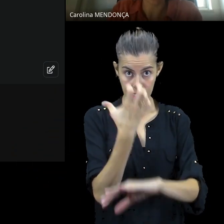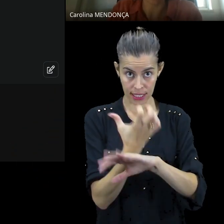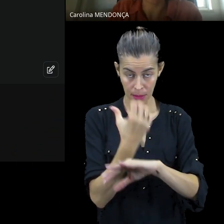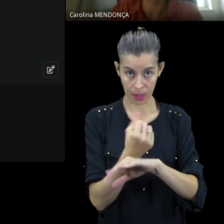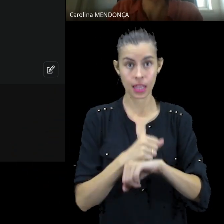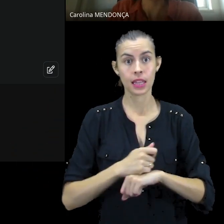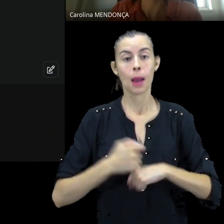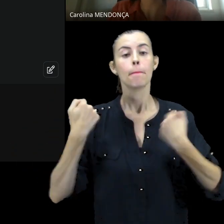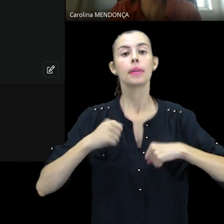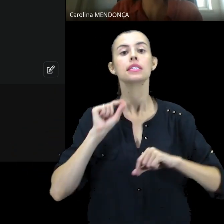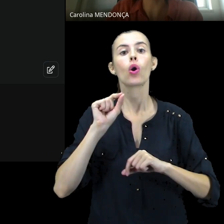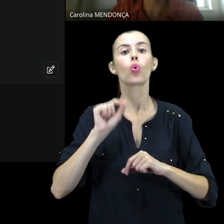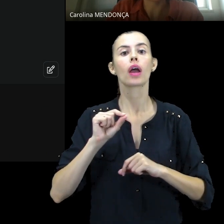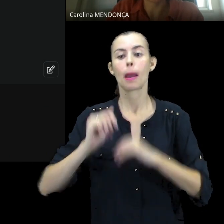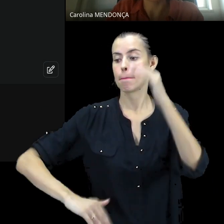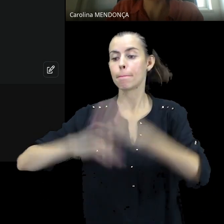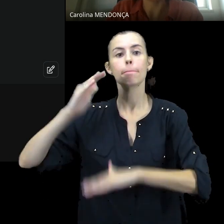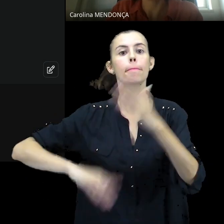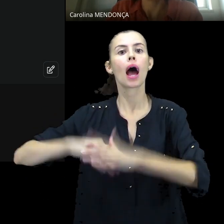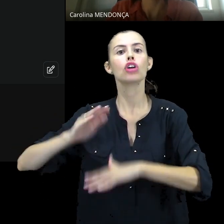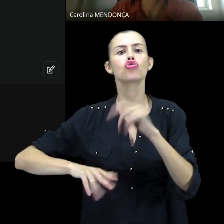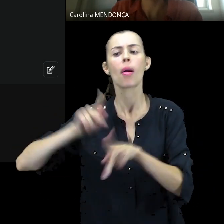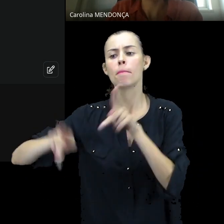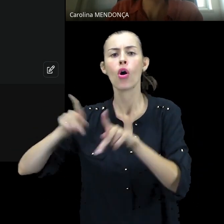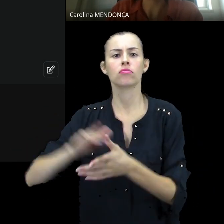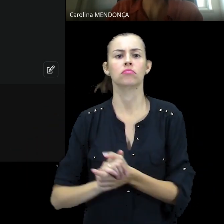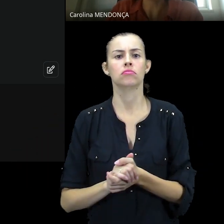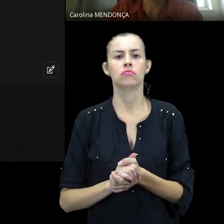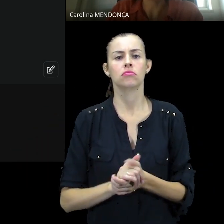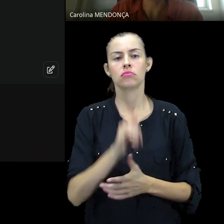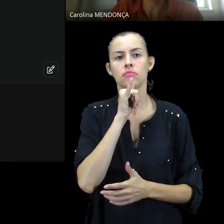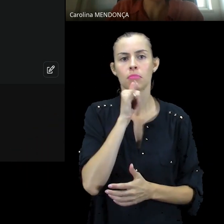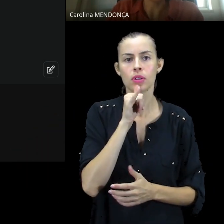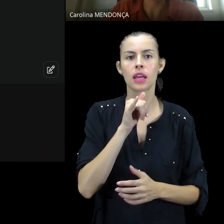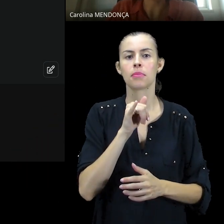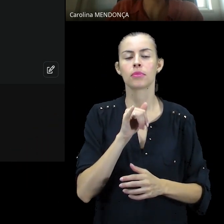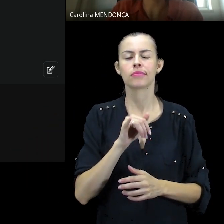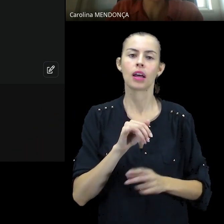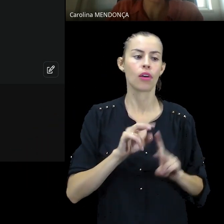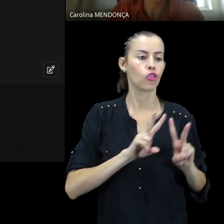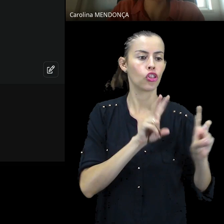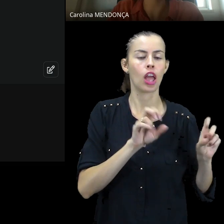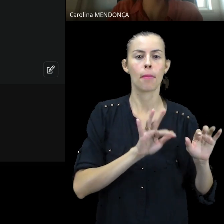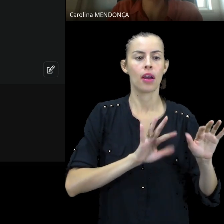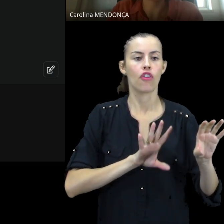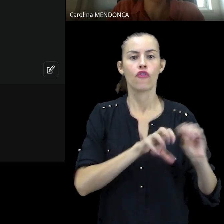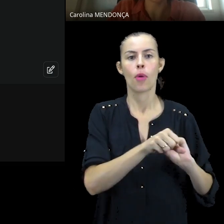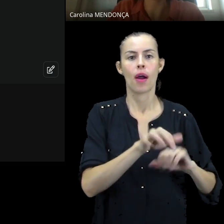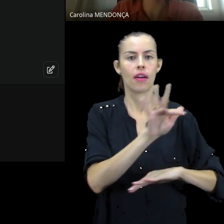de serviços. Então, os cursos de saúde, por exemplo, né, fazem com muita tranquilidade prestação de